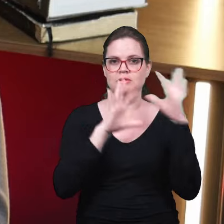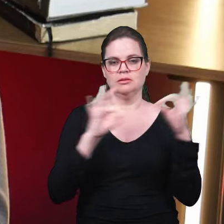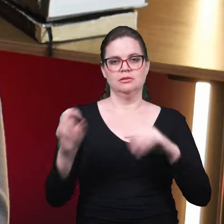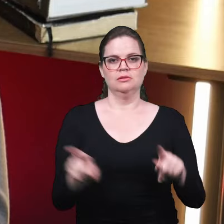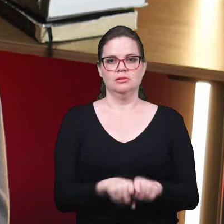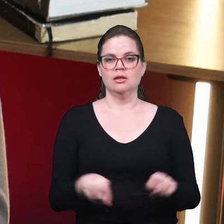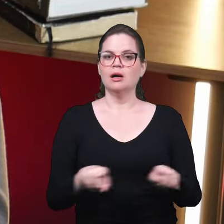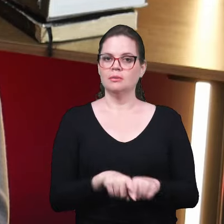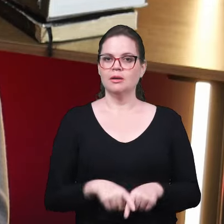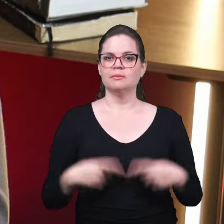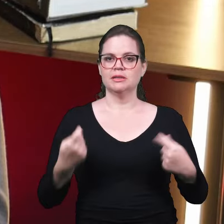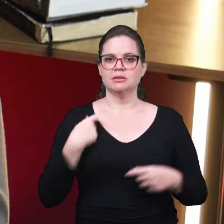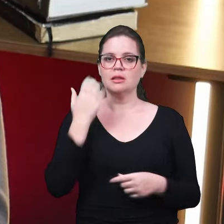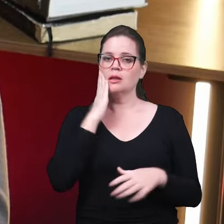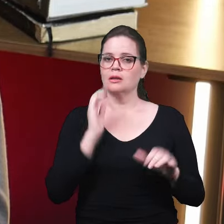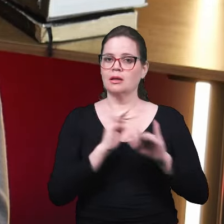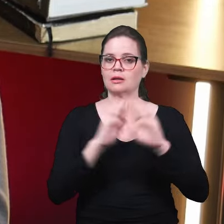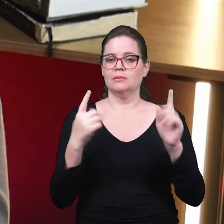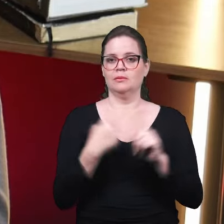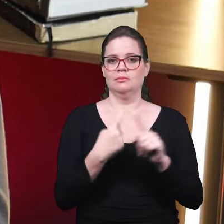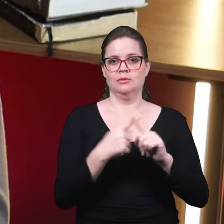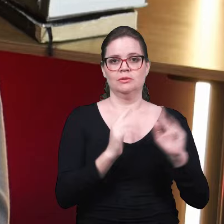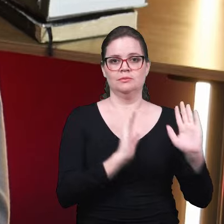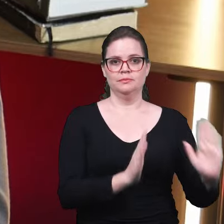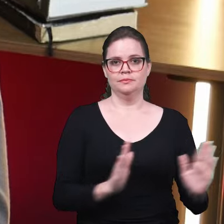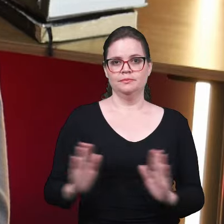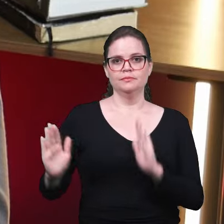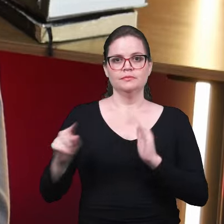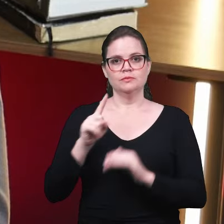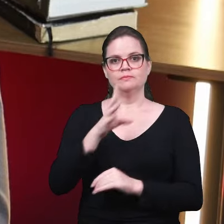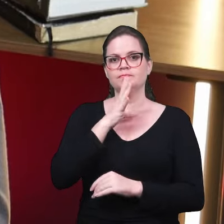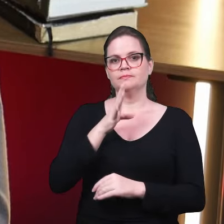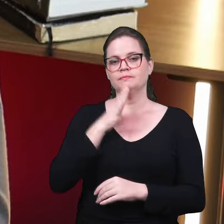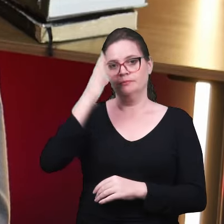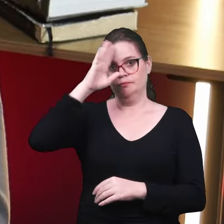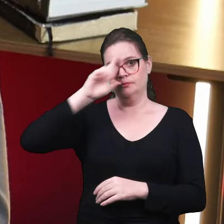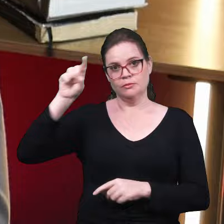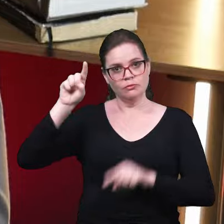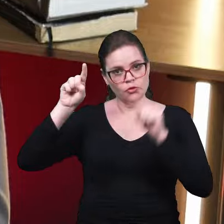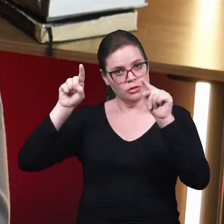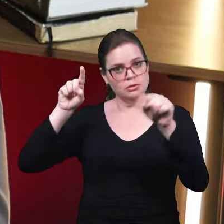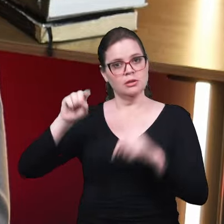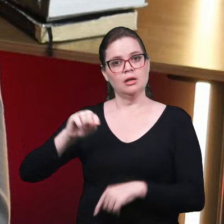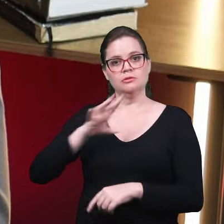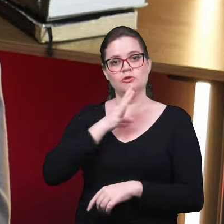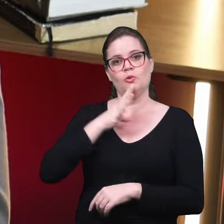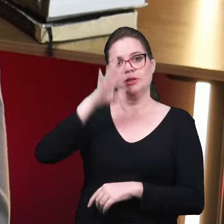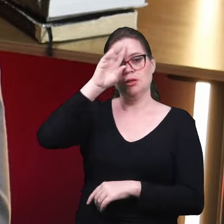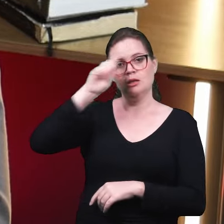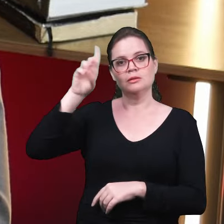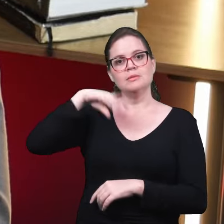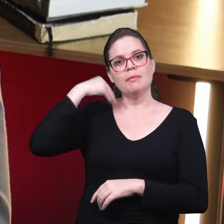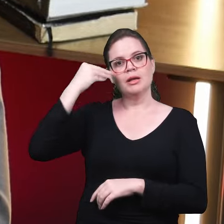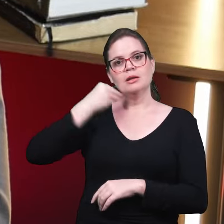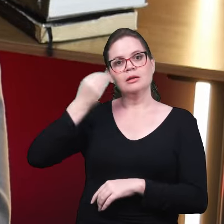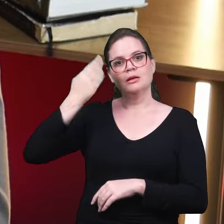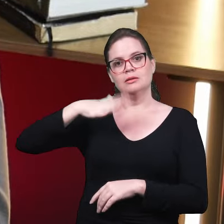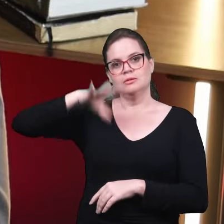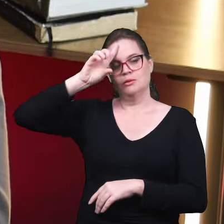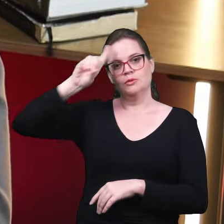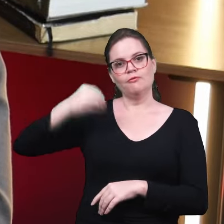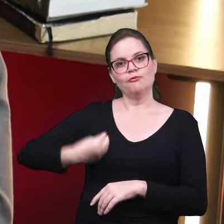essa necessidade, esse processo de você conhecer a Deus, você ter uma experiência